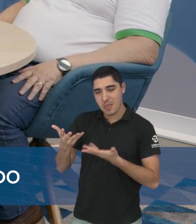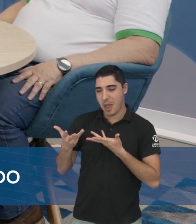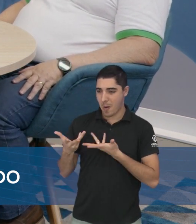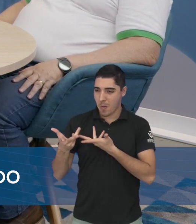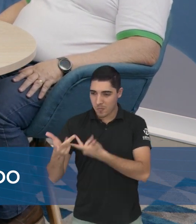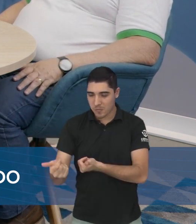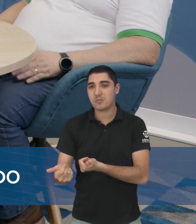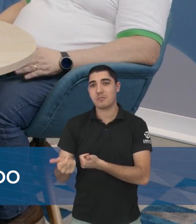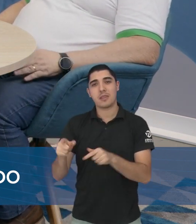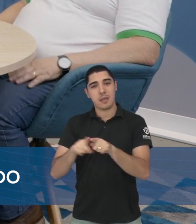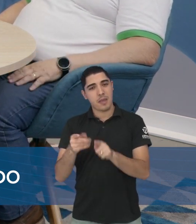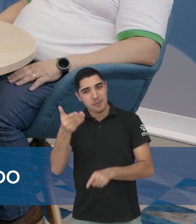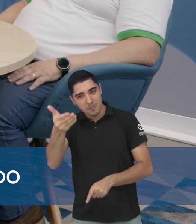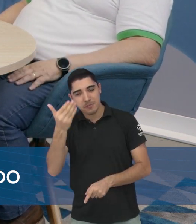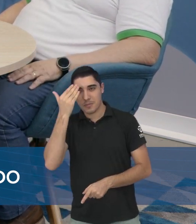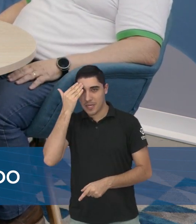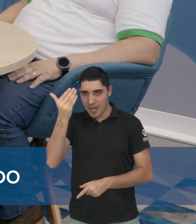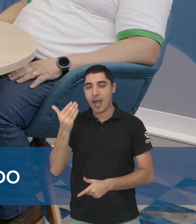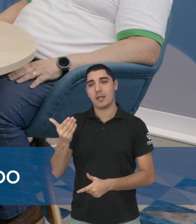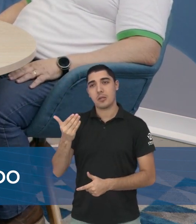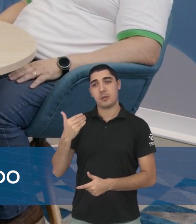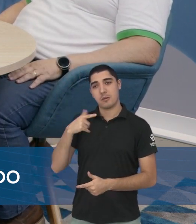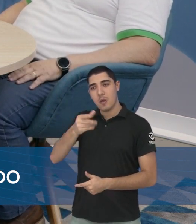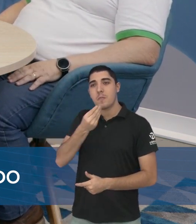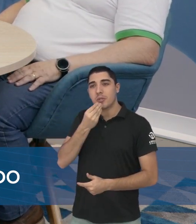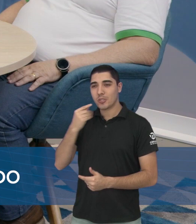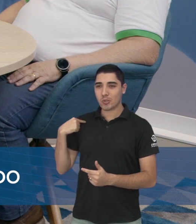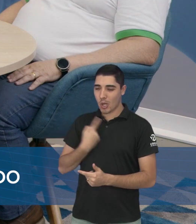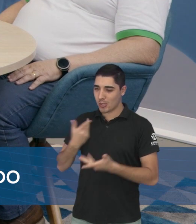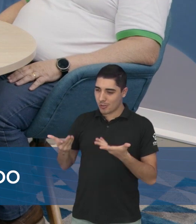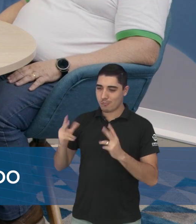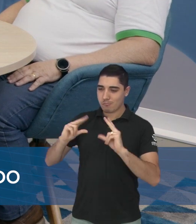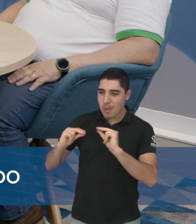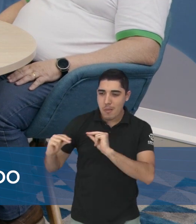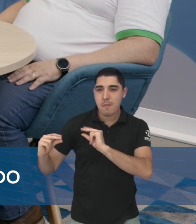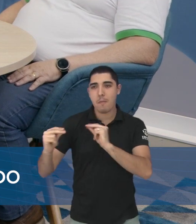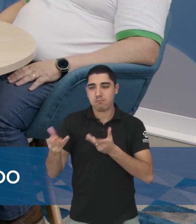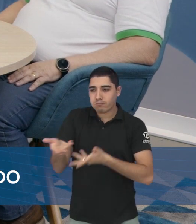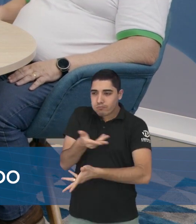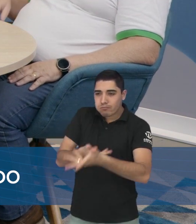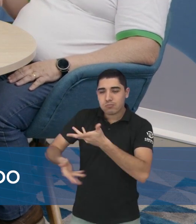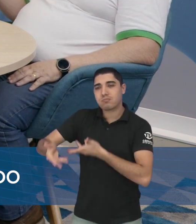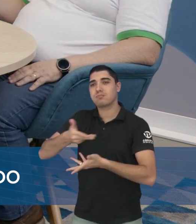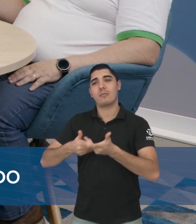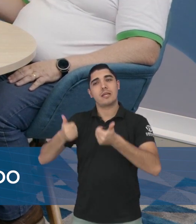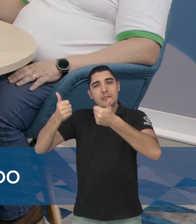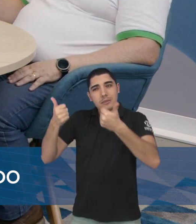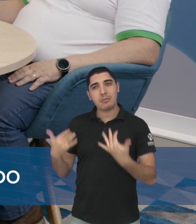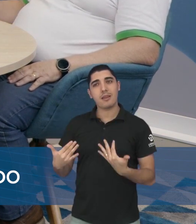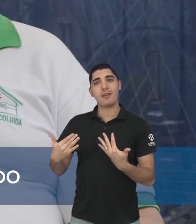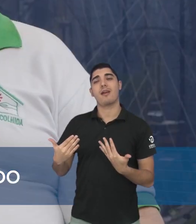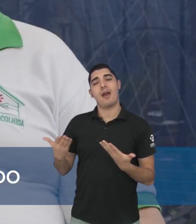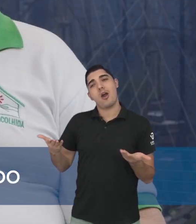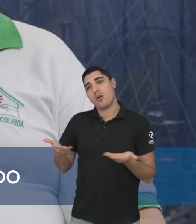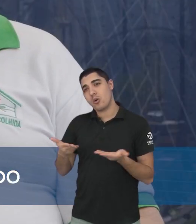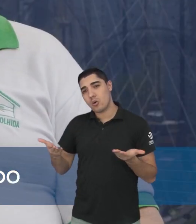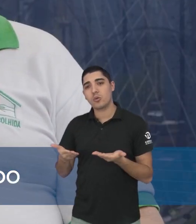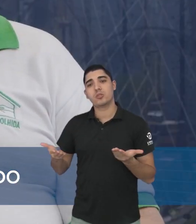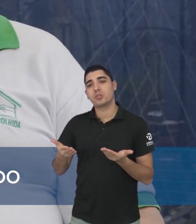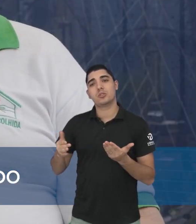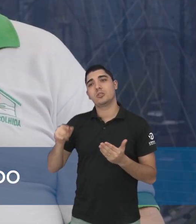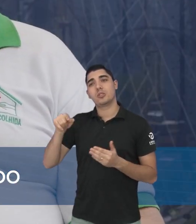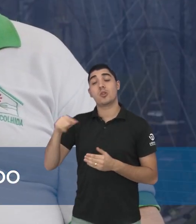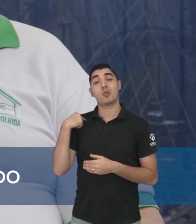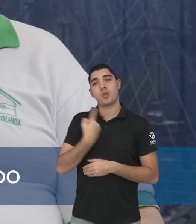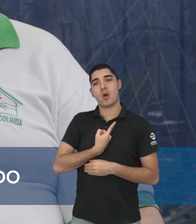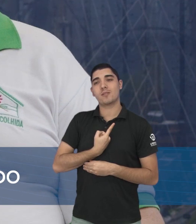Dani. Obrigado, Luciana, pela oportunidade de estar aqui e poder partilhar um pouco, trazer aqui para esse